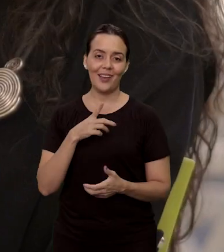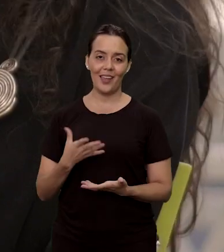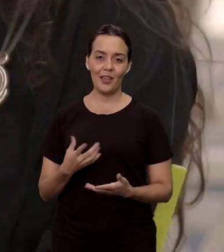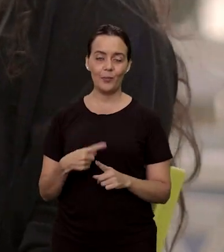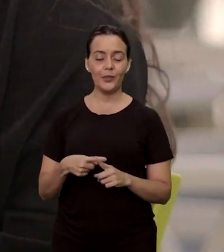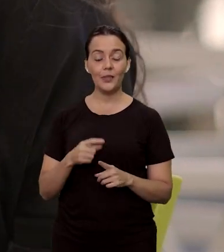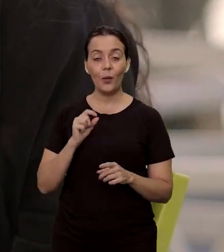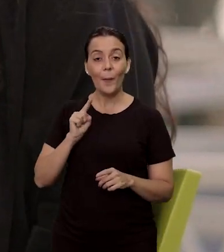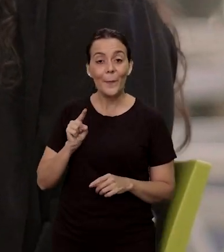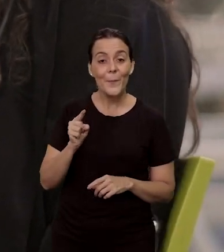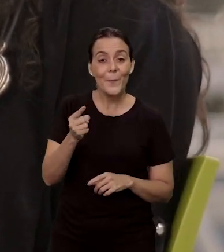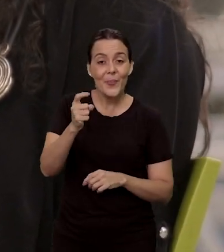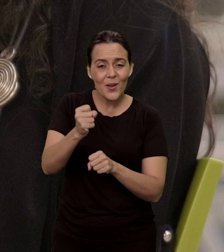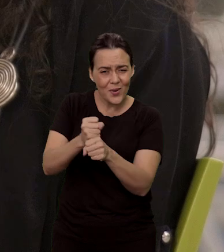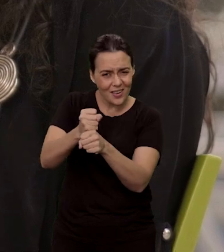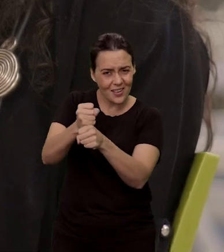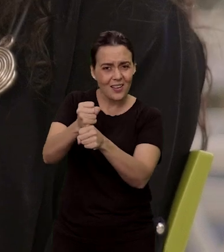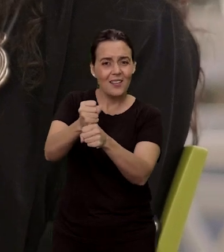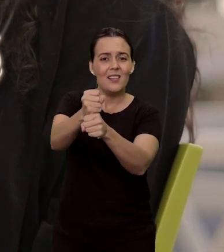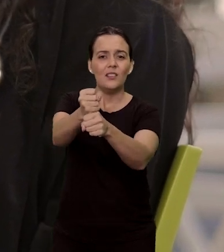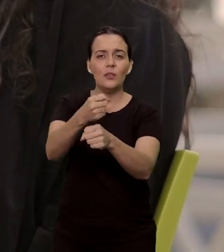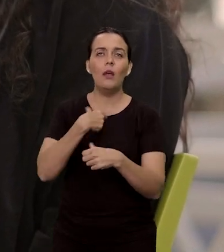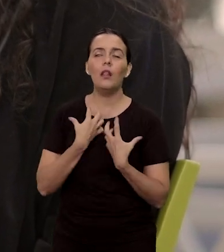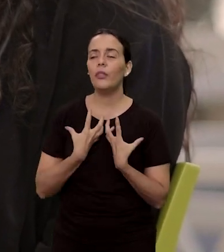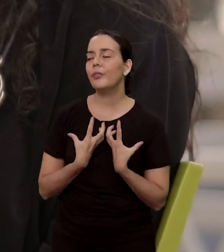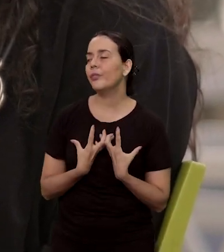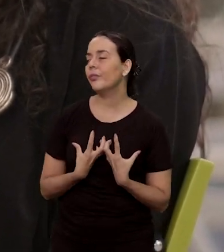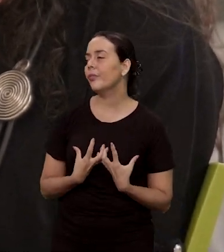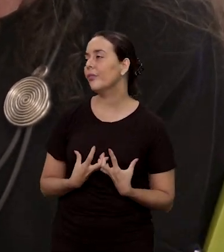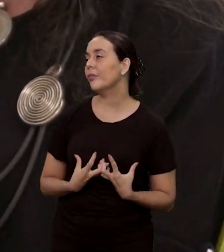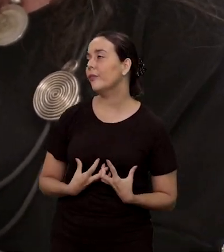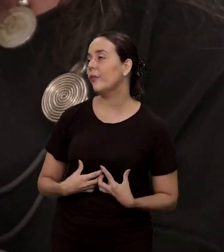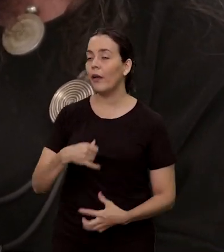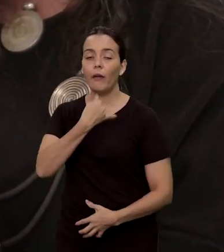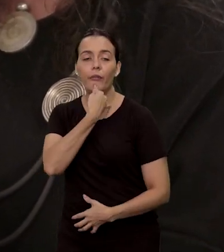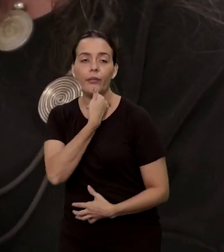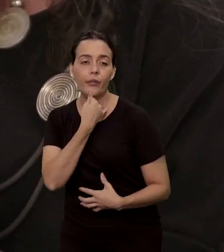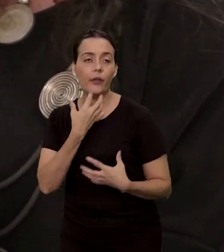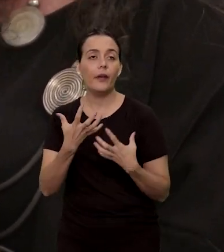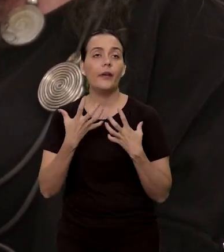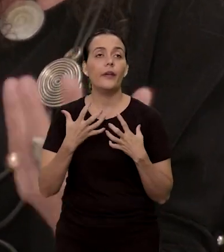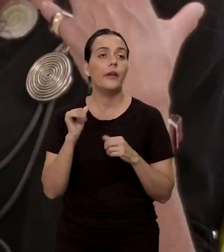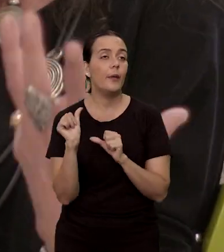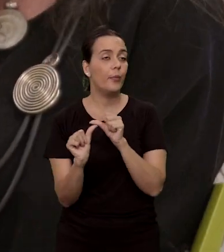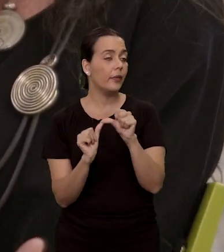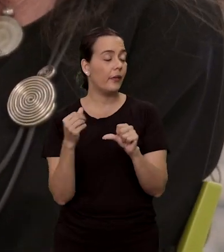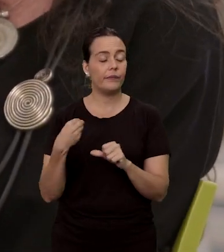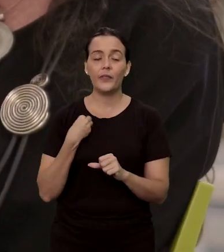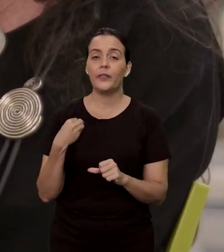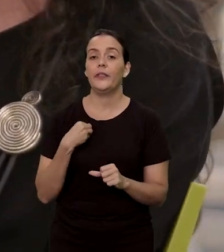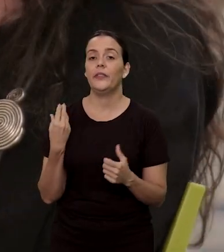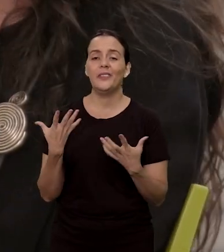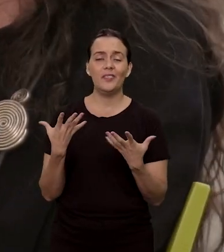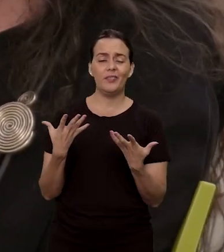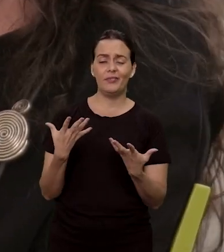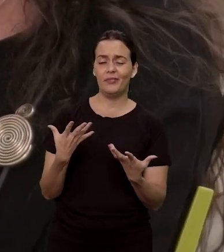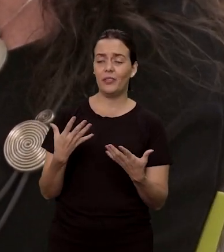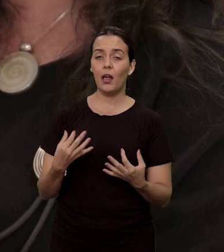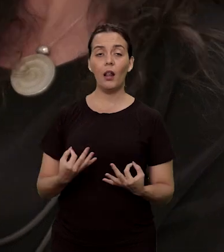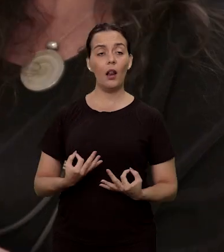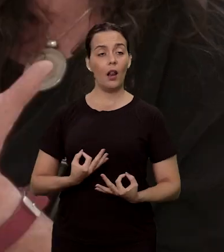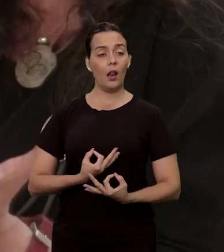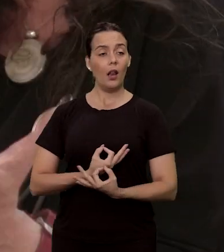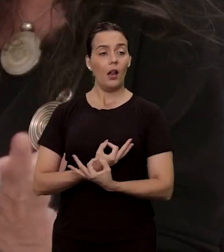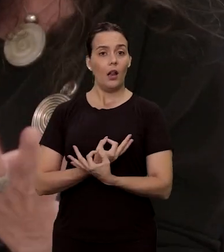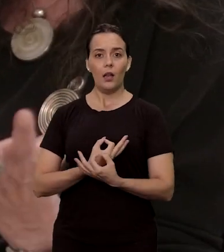anos, a gente vai dizer, estou exausto. Continua e me exausto, teletransportar, né? para lá e para cá. E tem que meditar para materializar